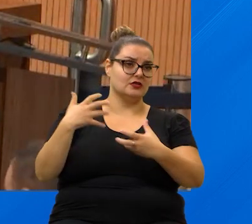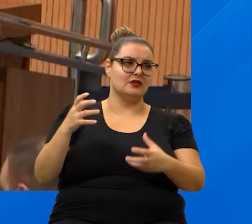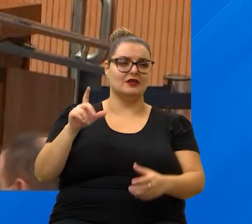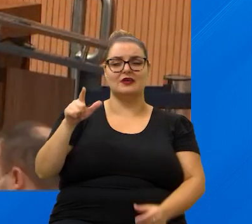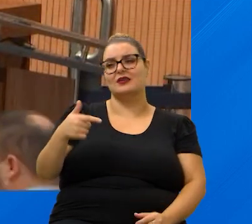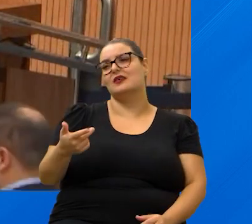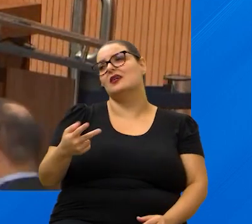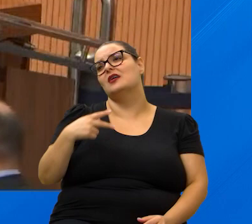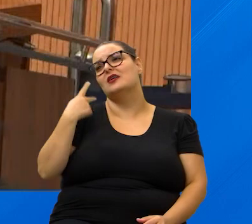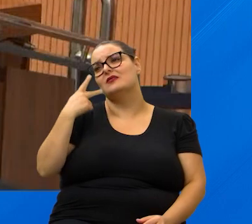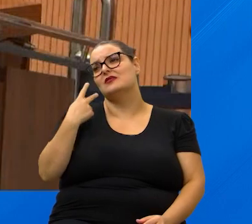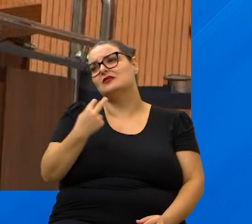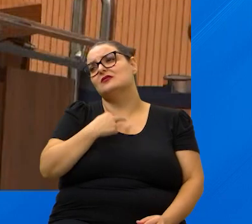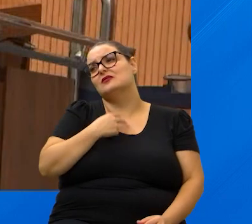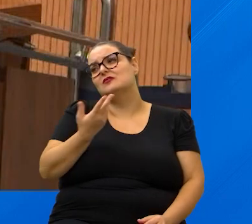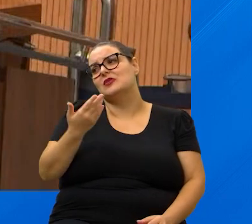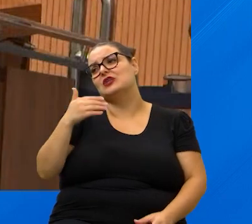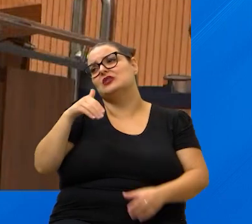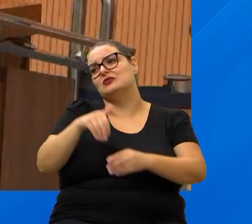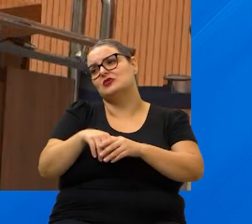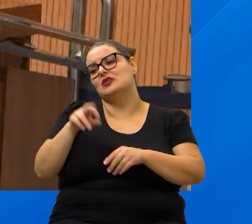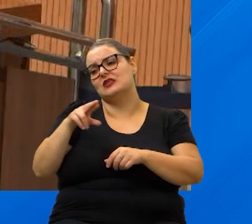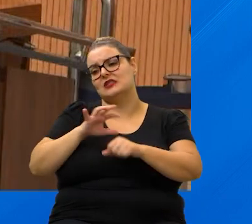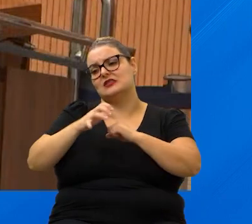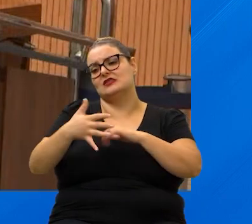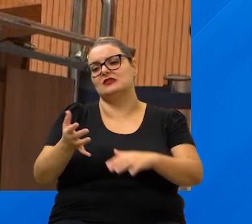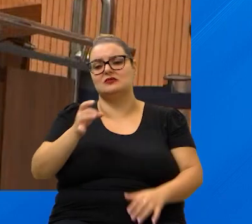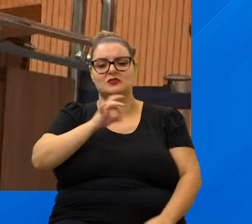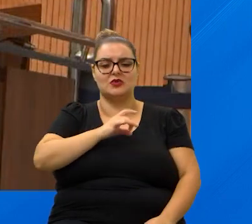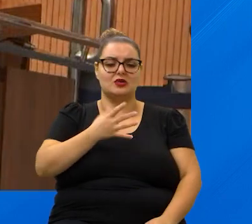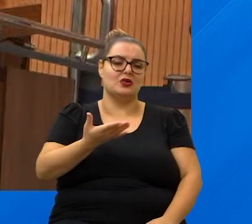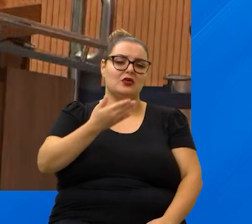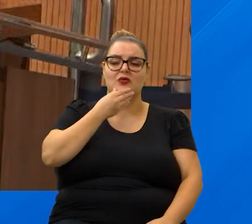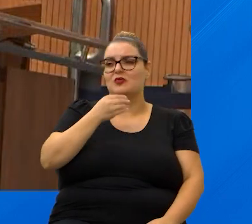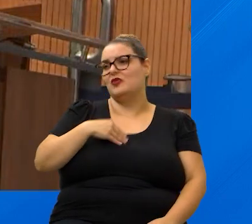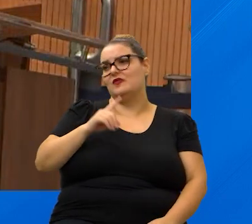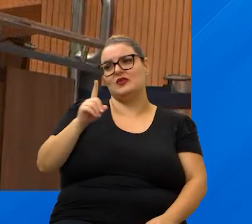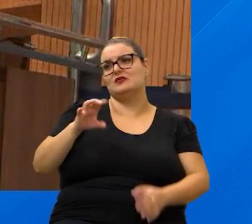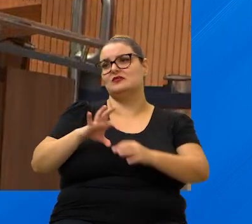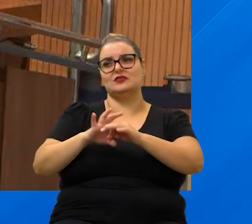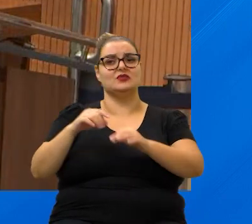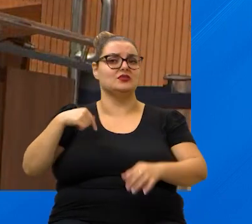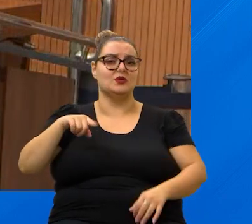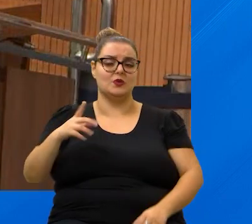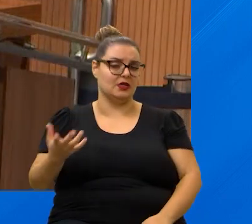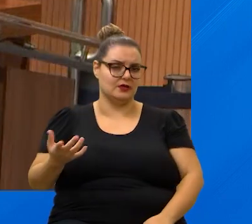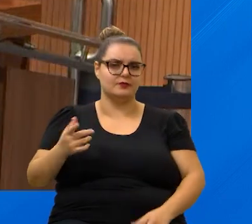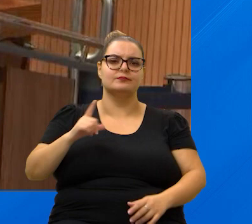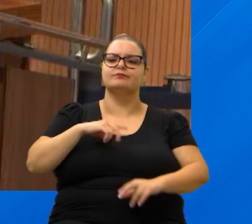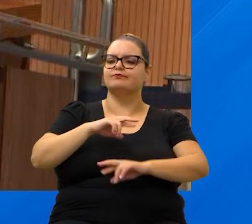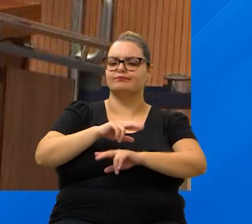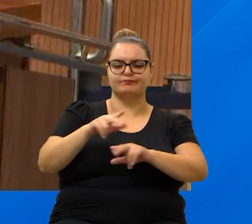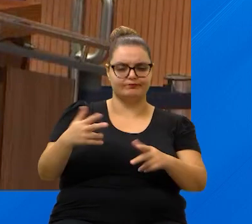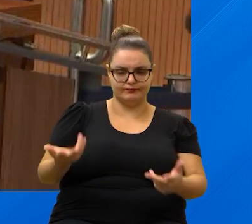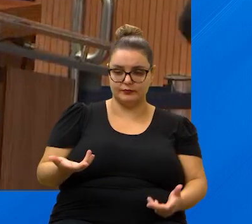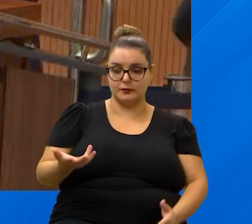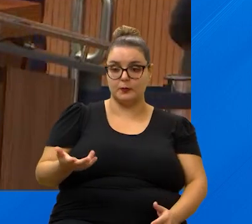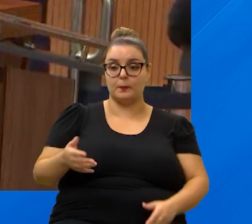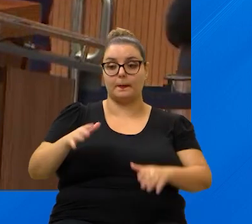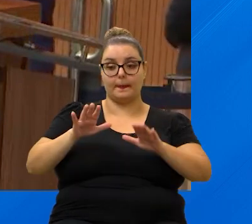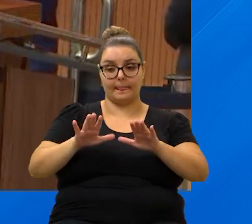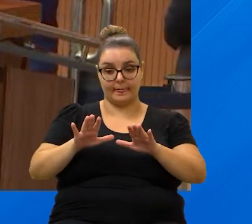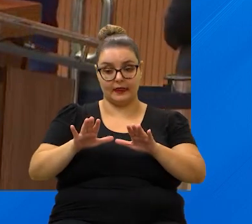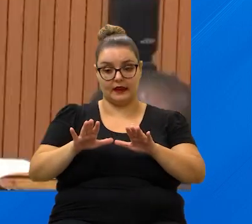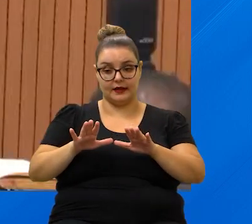fala ah não pude est por causa da pandemia a gente estava com medo Ah meu filho não deixou eu ir teve muito isso certo mas